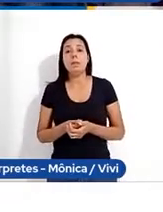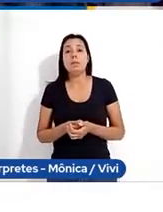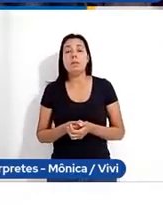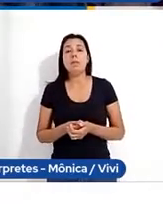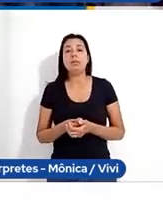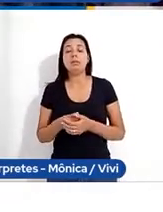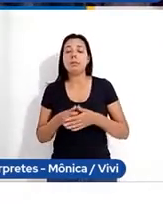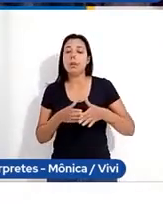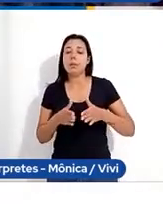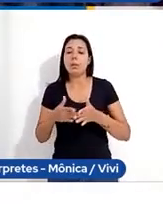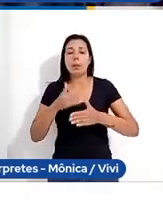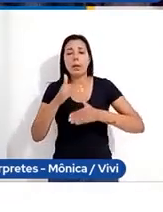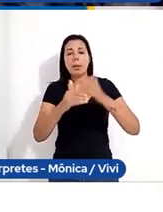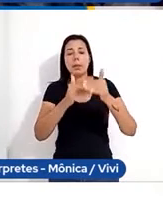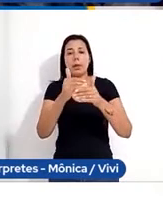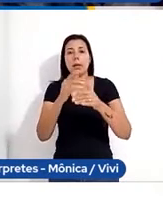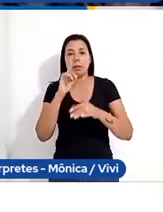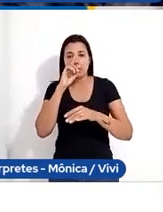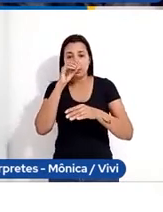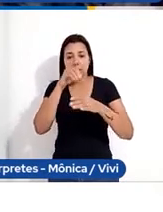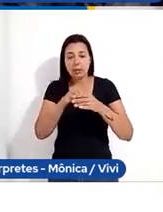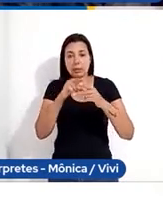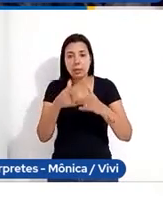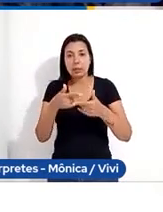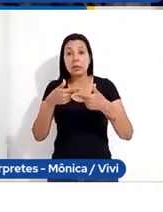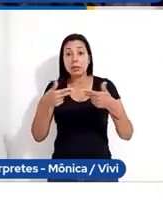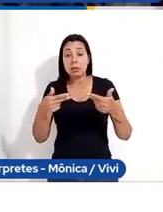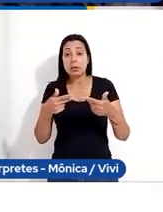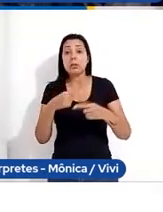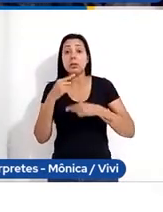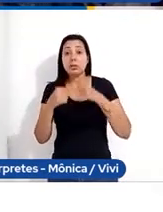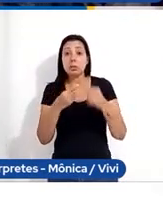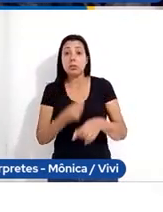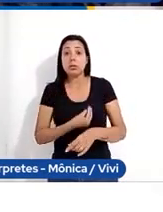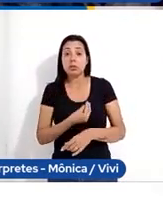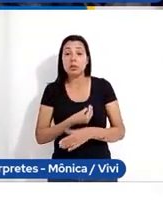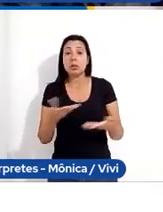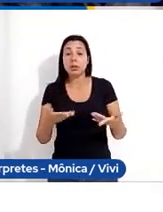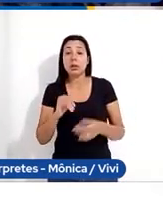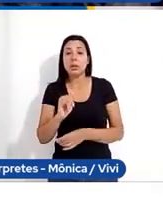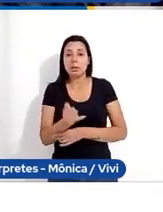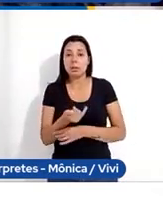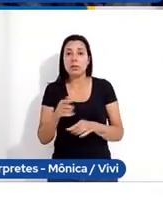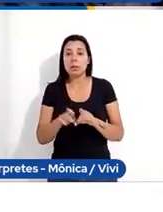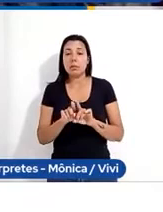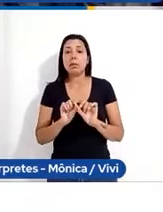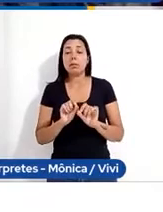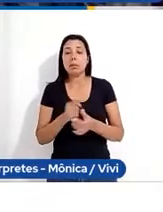passeio pelas circunstâncias graves, né, dessa tragédia que estamos vivendo. E eu também aproveito para me solidarizar com